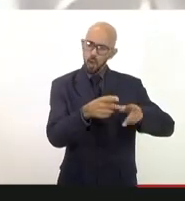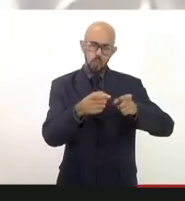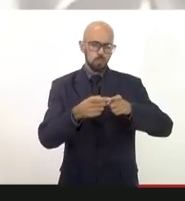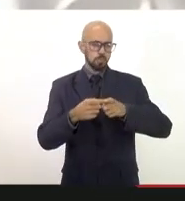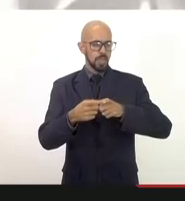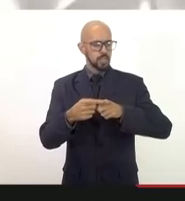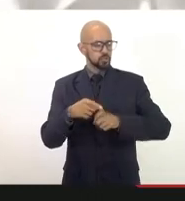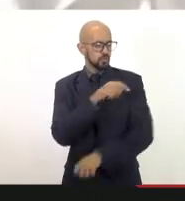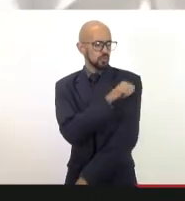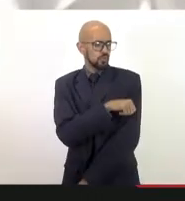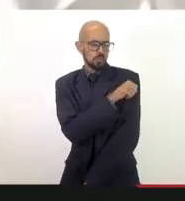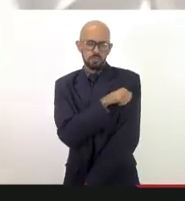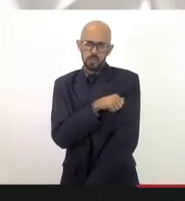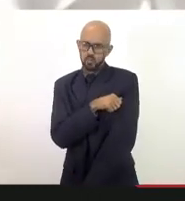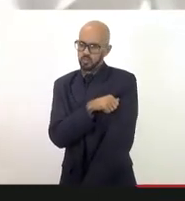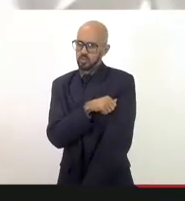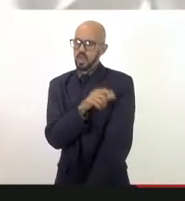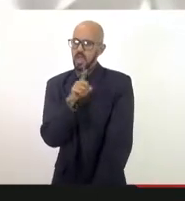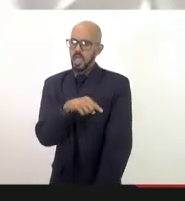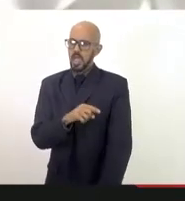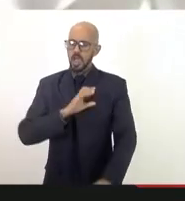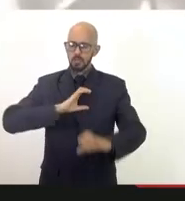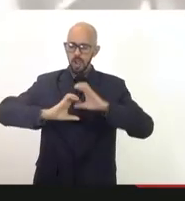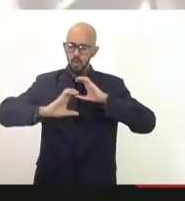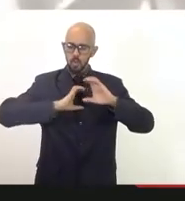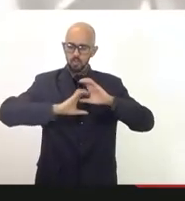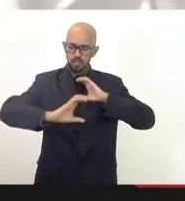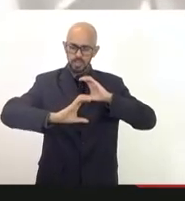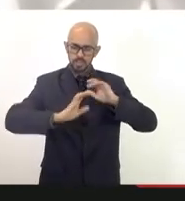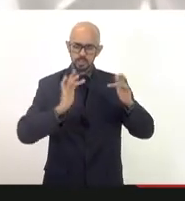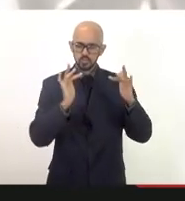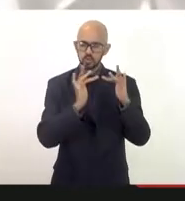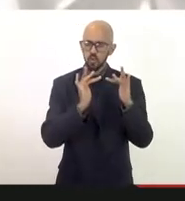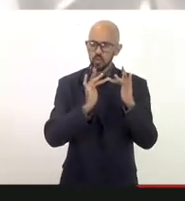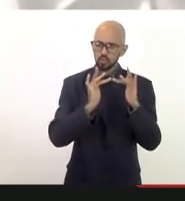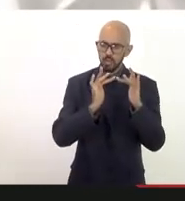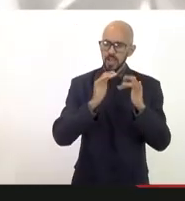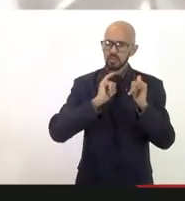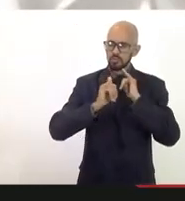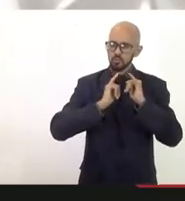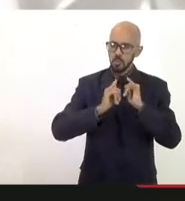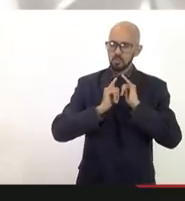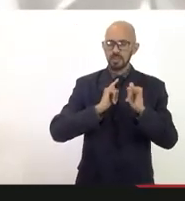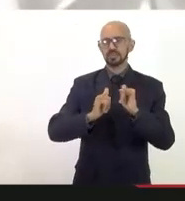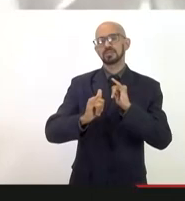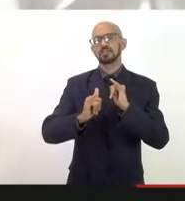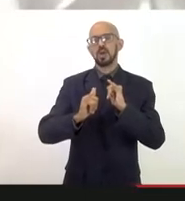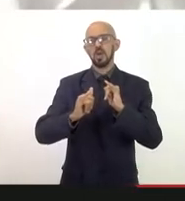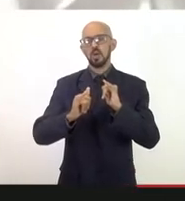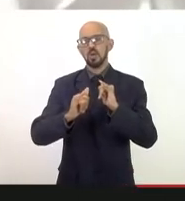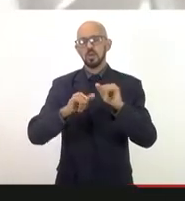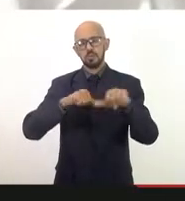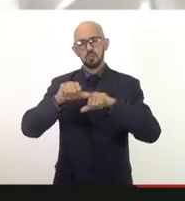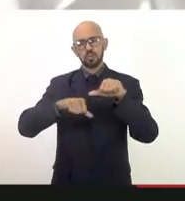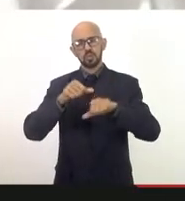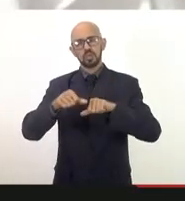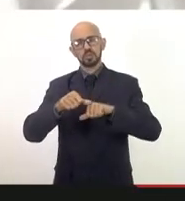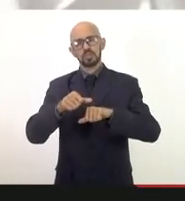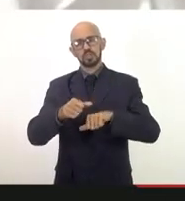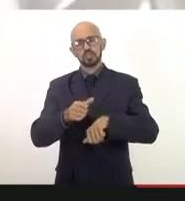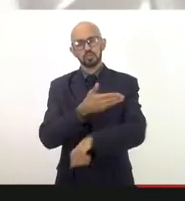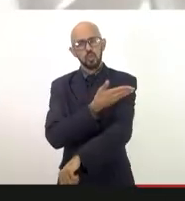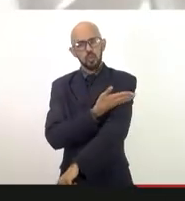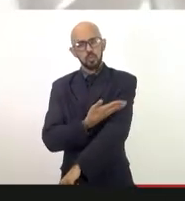os enfermeiros. Ele é um canal de ligação, de contato, de informação, de mudança de comportamento. Então, fazer